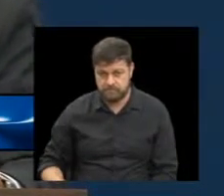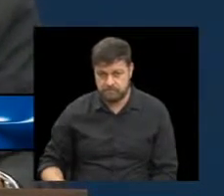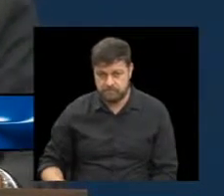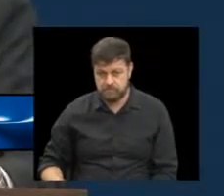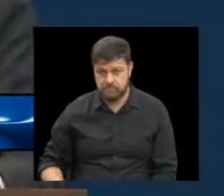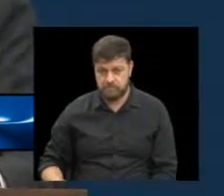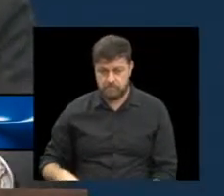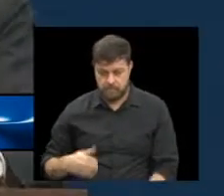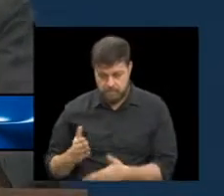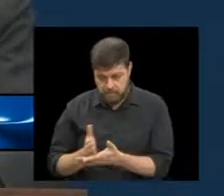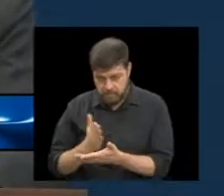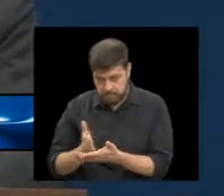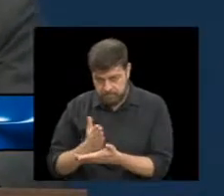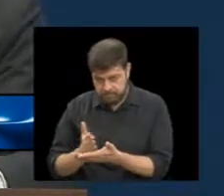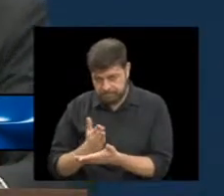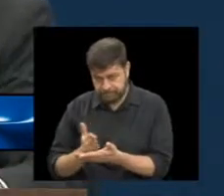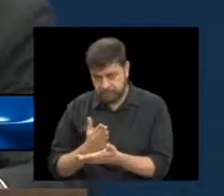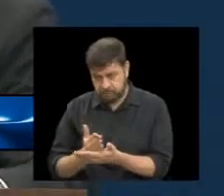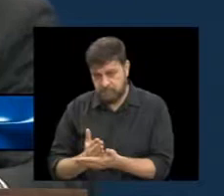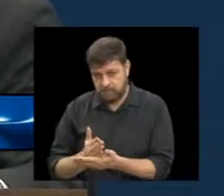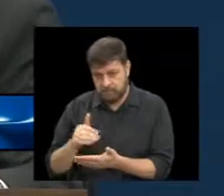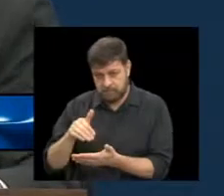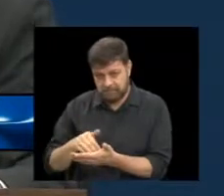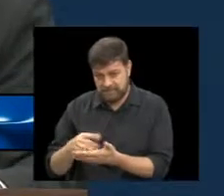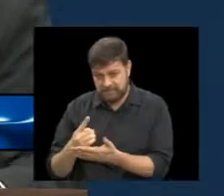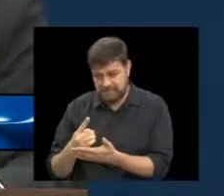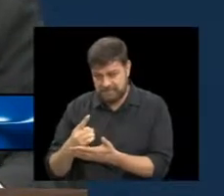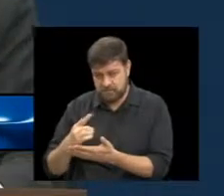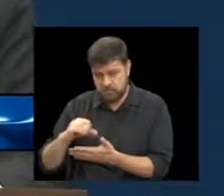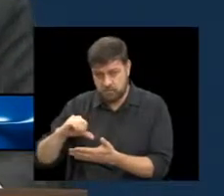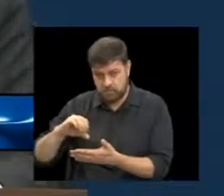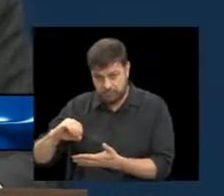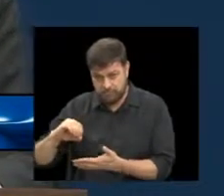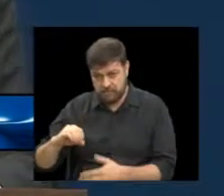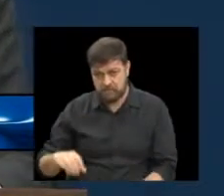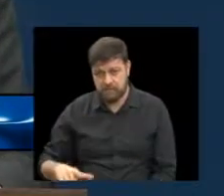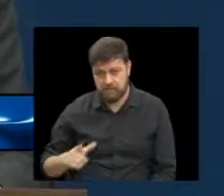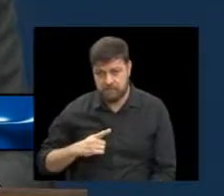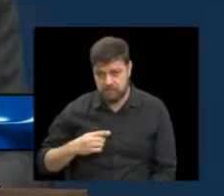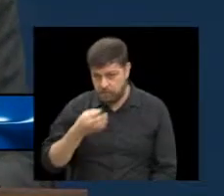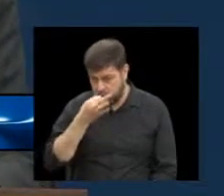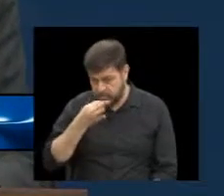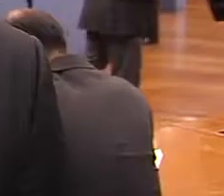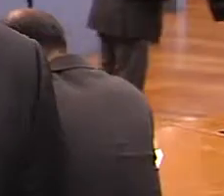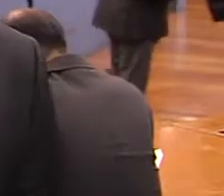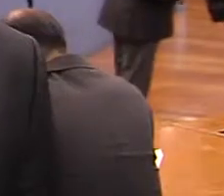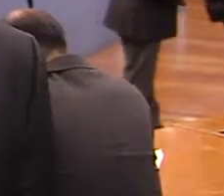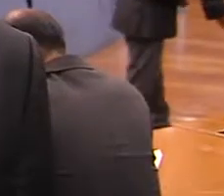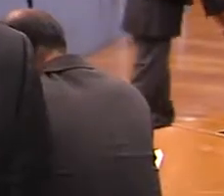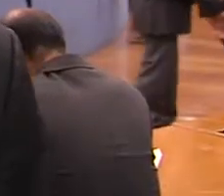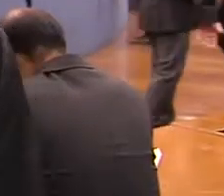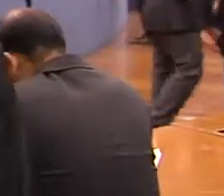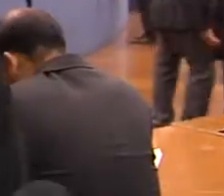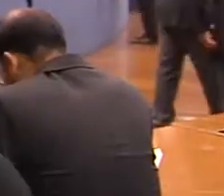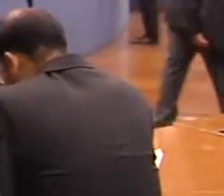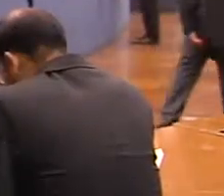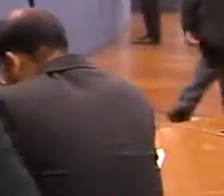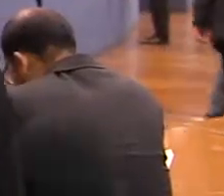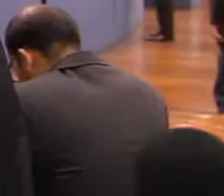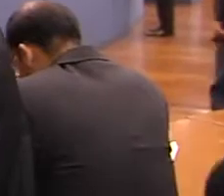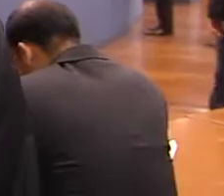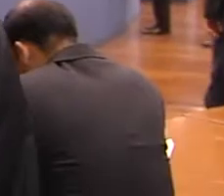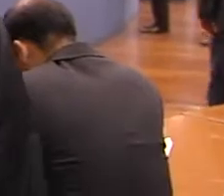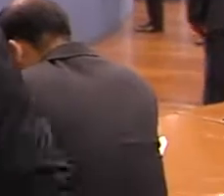1187, 1188, 1189, 1190, todas do volume 6, exara parecer favorável. O vereador Pedro Tourinho, que